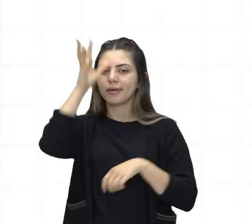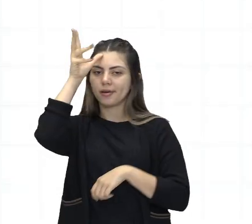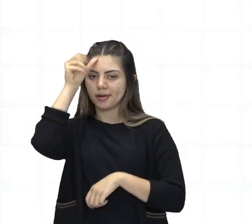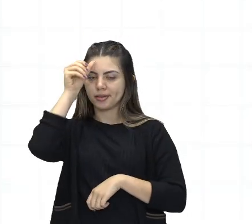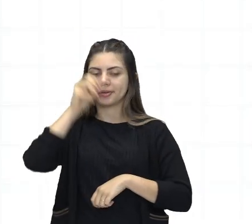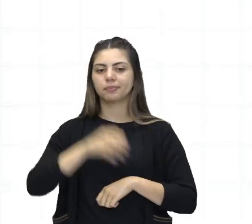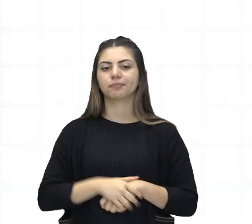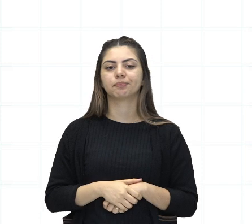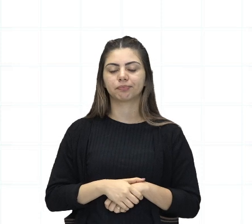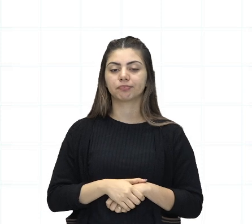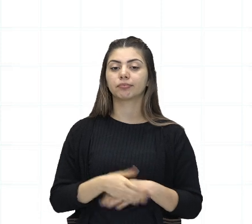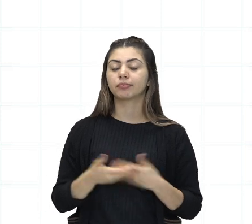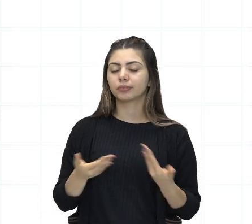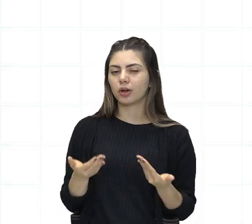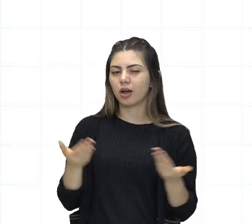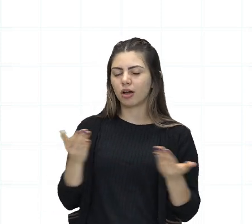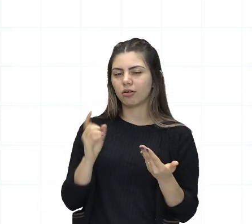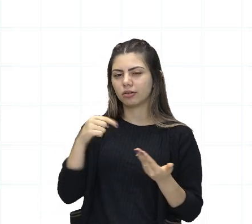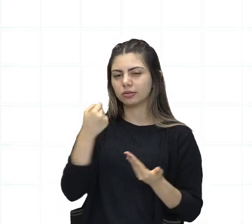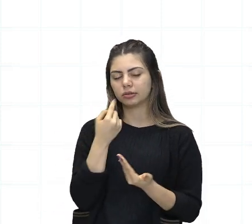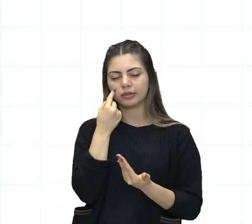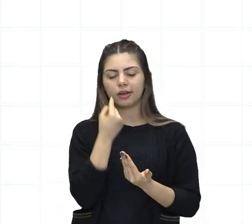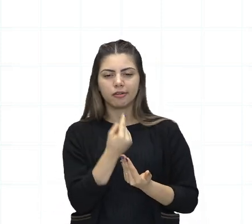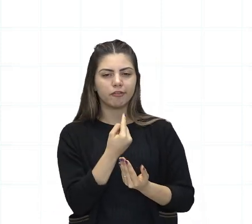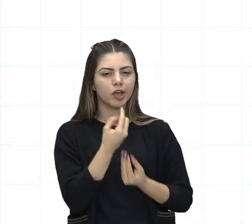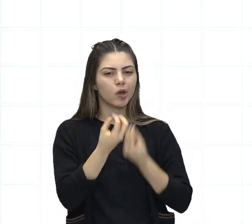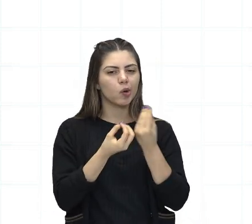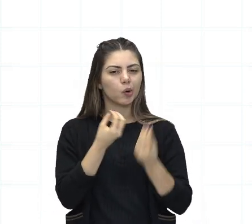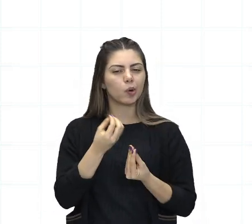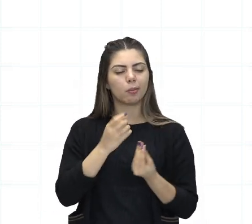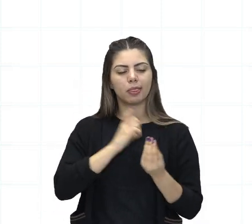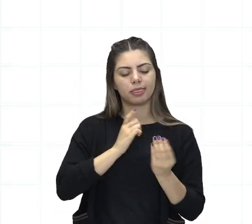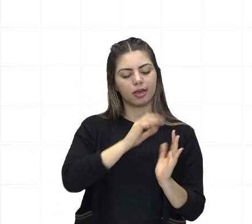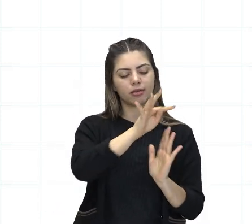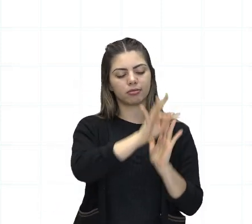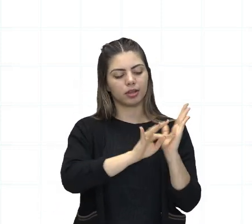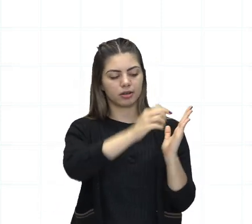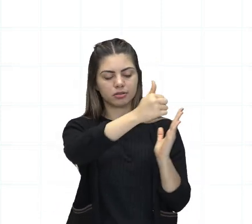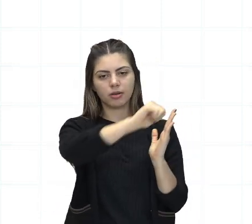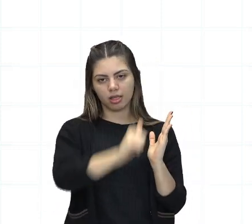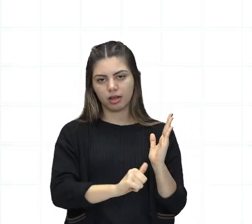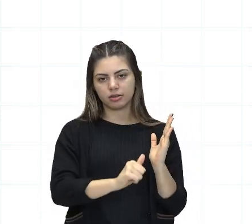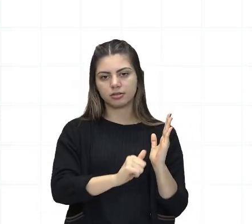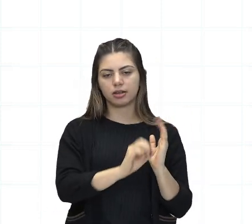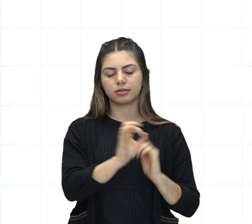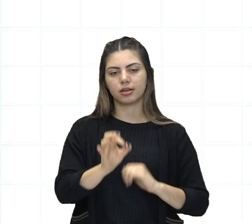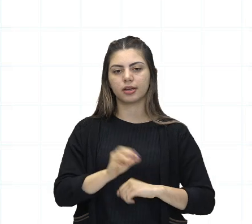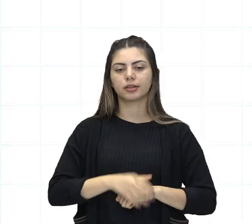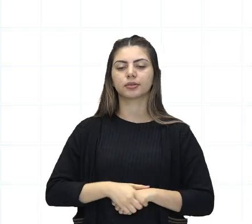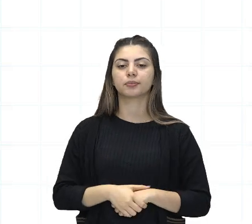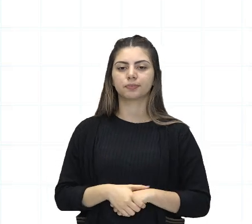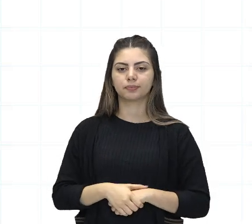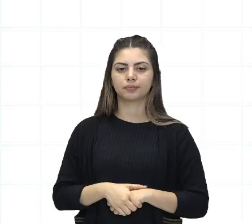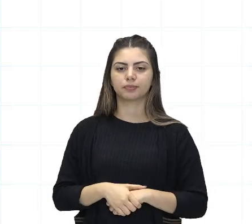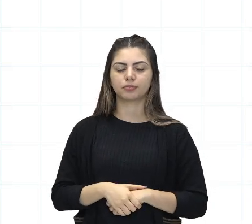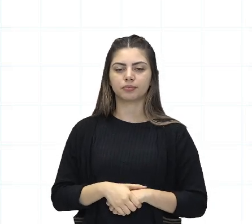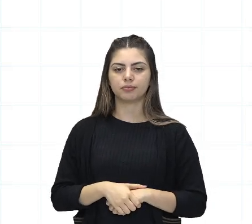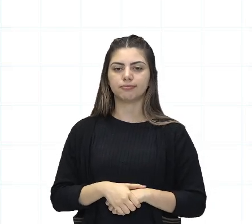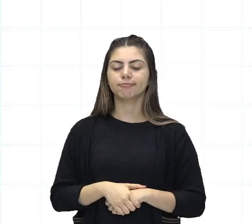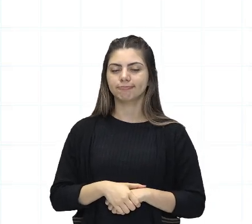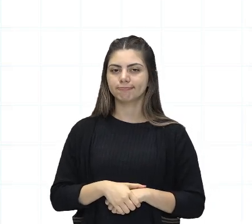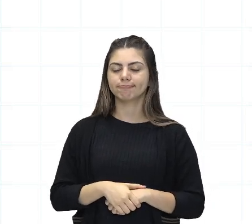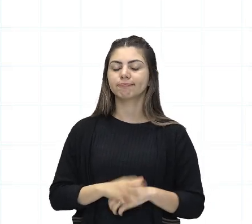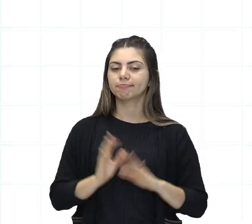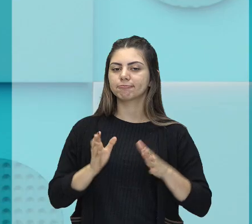acompanhar esse desenrolar aí da análise do texto O Homem e a Galinha. Então, como